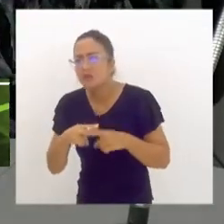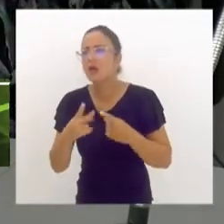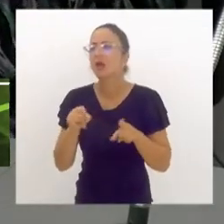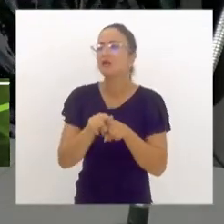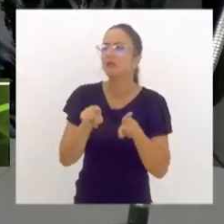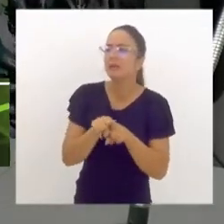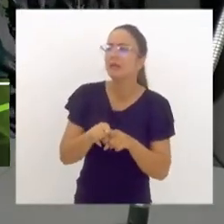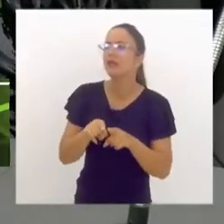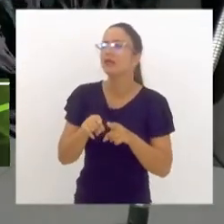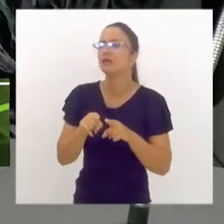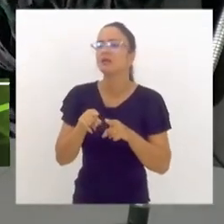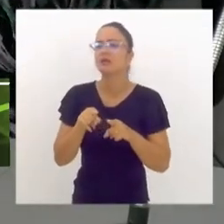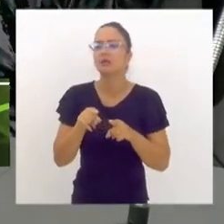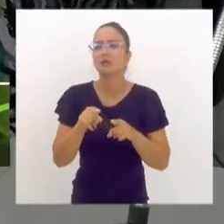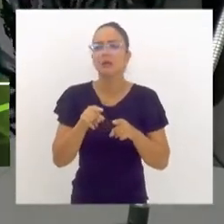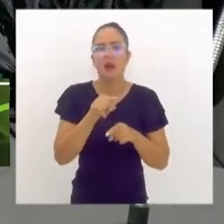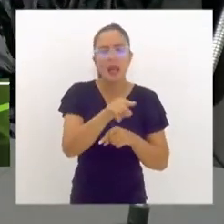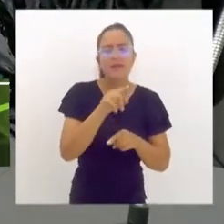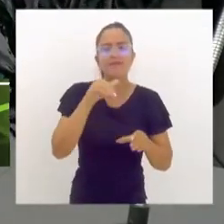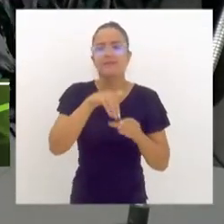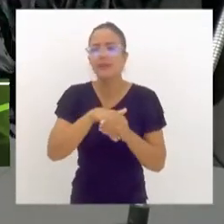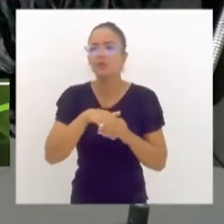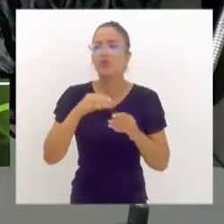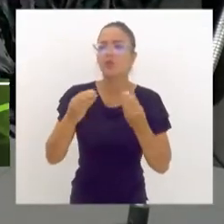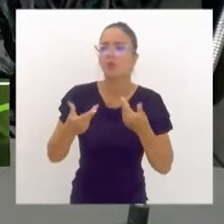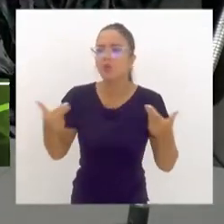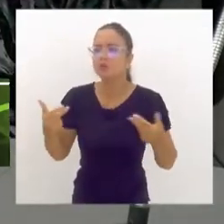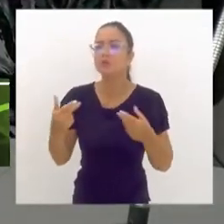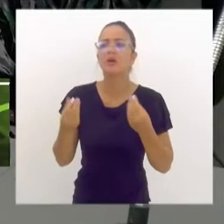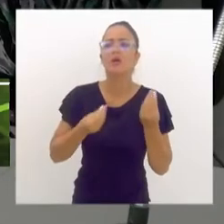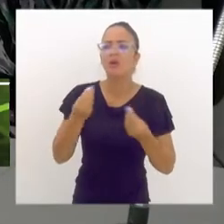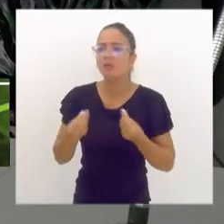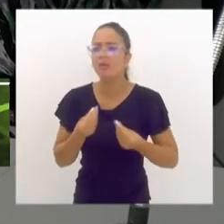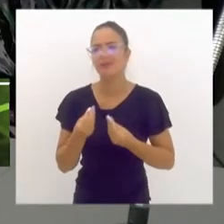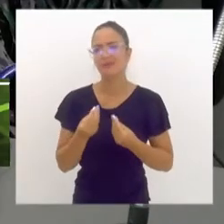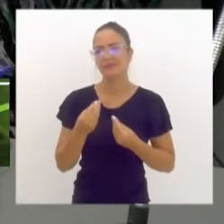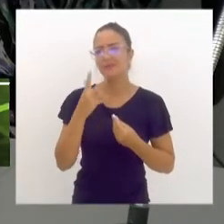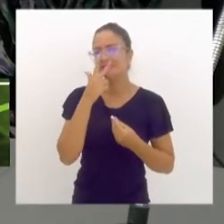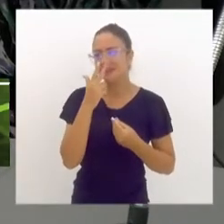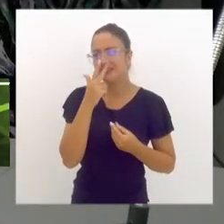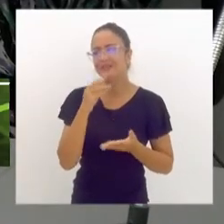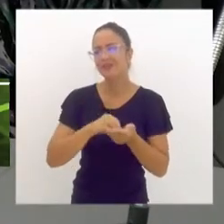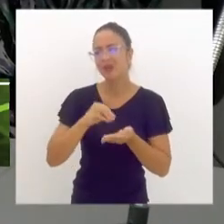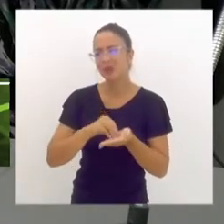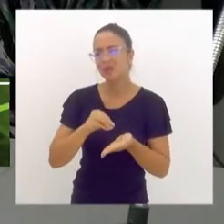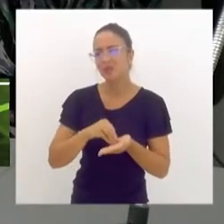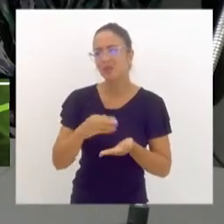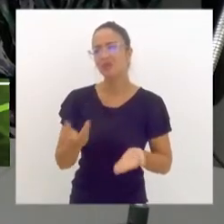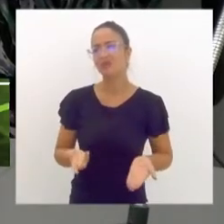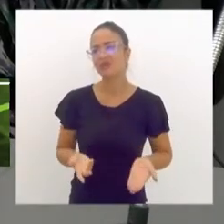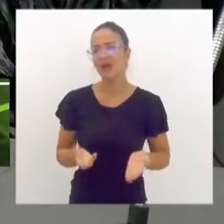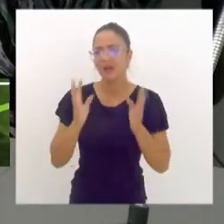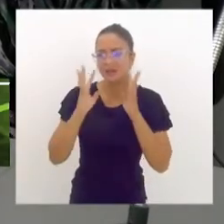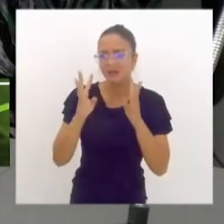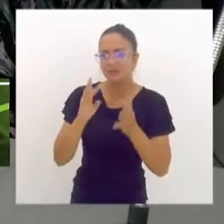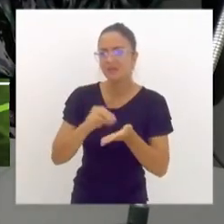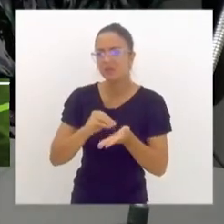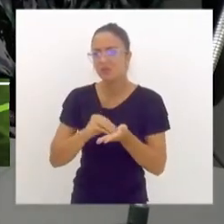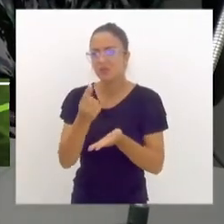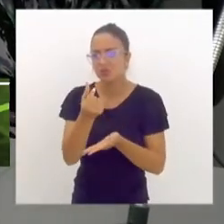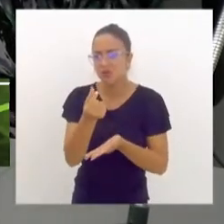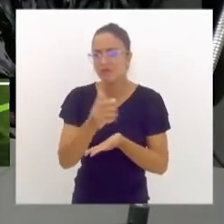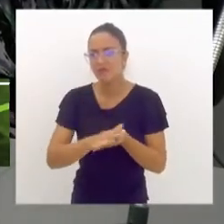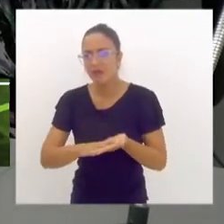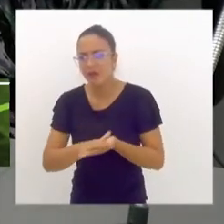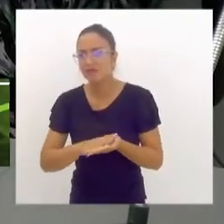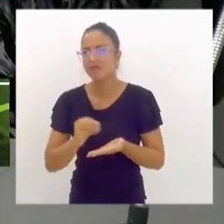importantíssimo para que a gente consiga ter uma política educacional de qualidade aqui no estado do Rio de Janeiro, né? Aí eu já ia fazer uma pergunta para